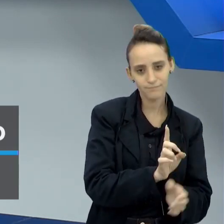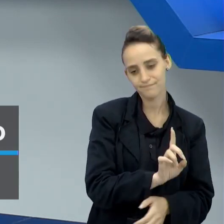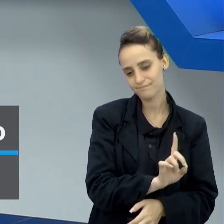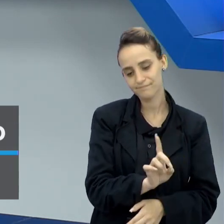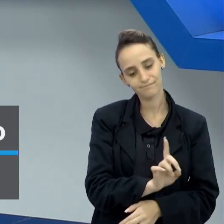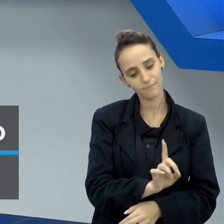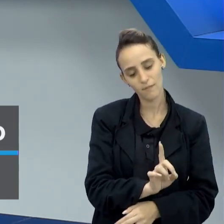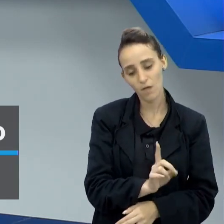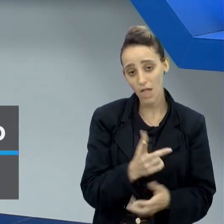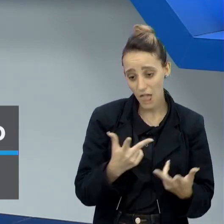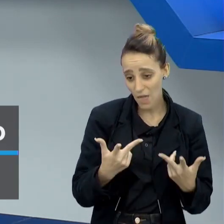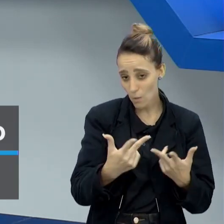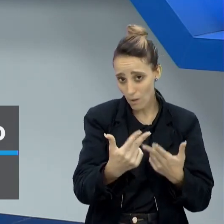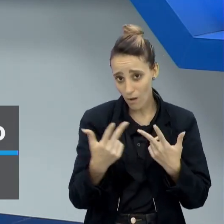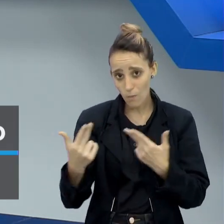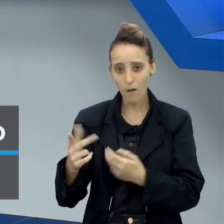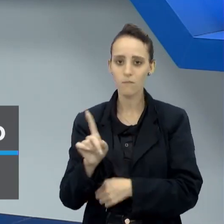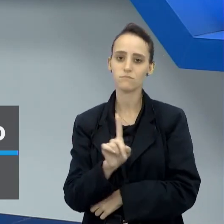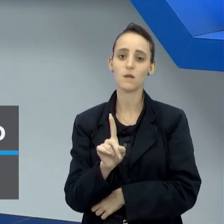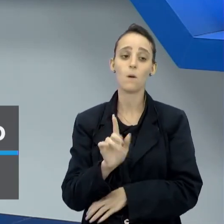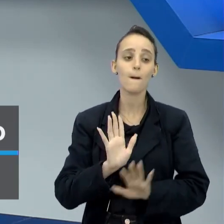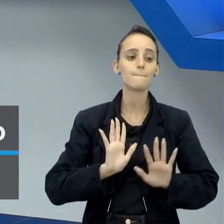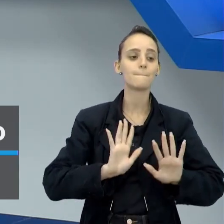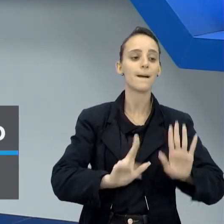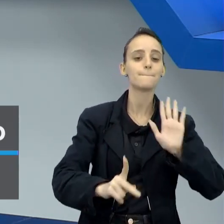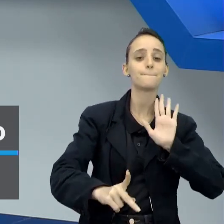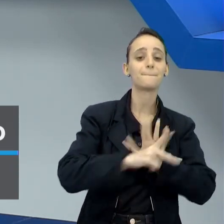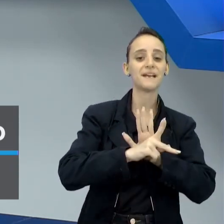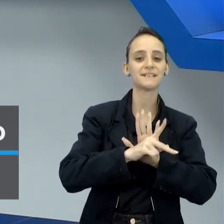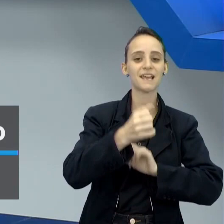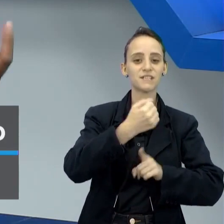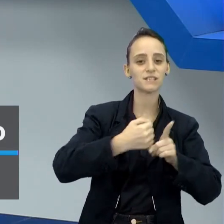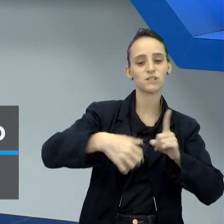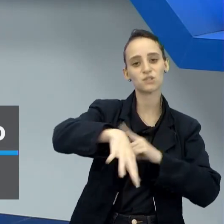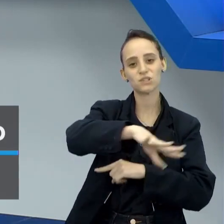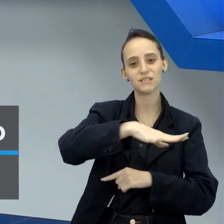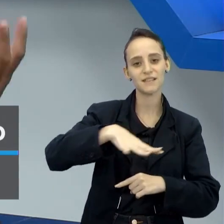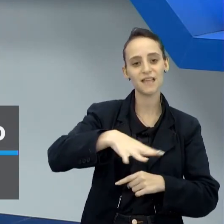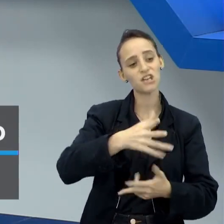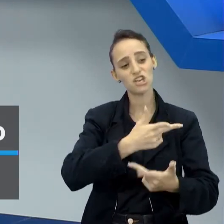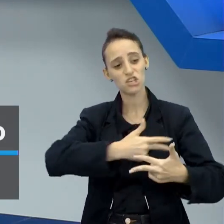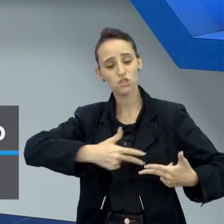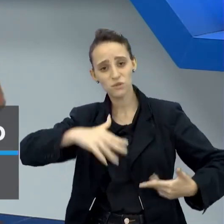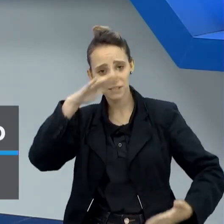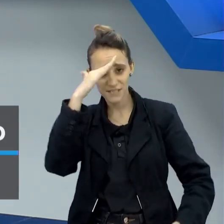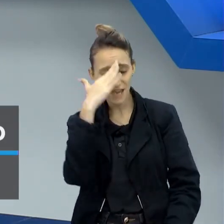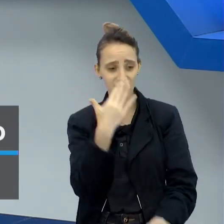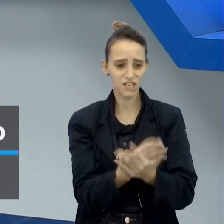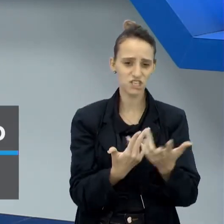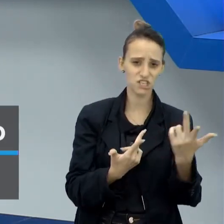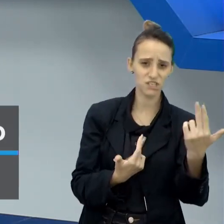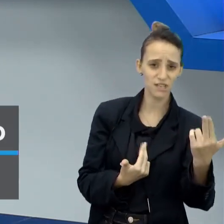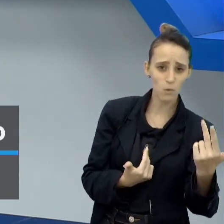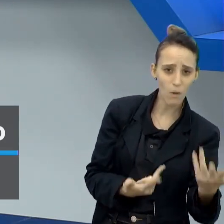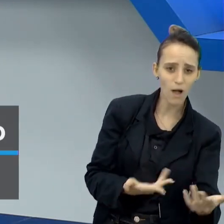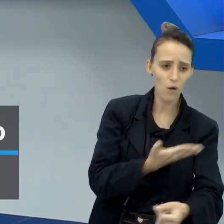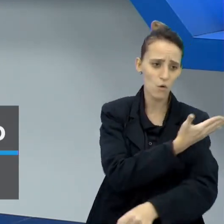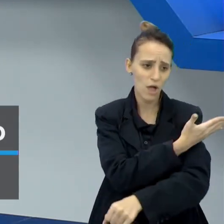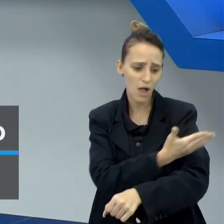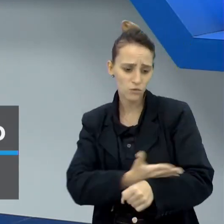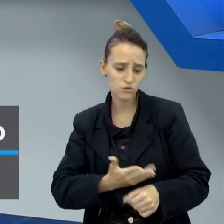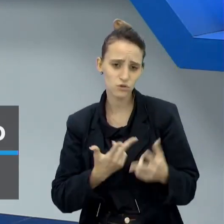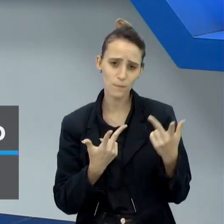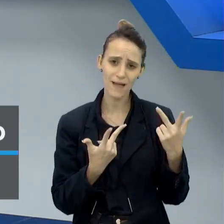Né? Mas nós pertencemos a determinados universos que compartilhamos de crenças, de valores, de costumes, de